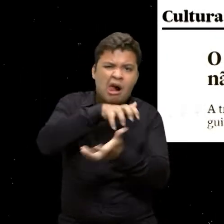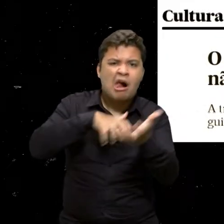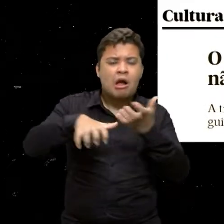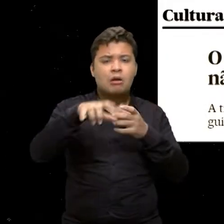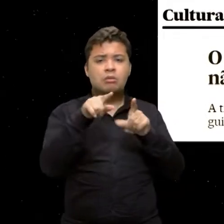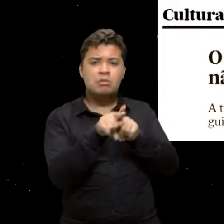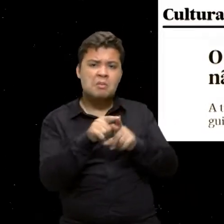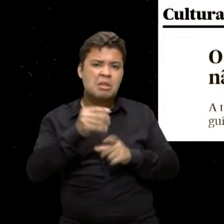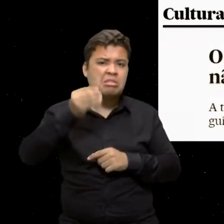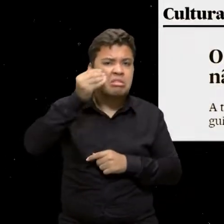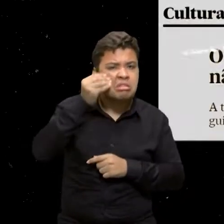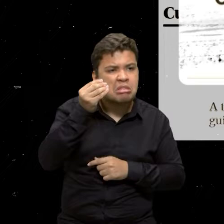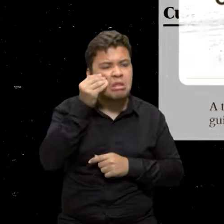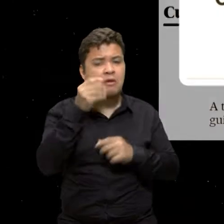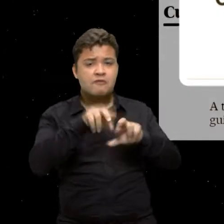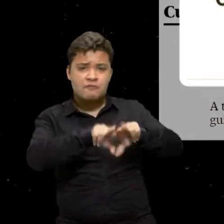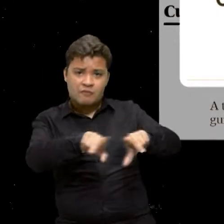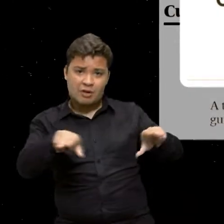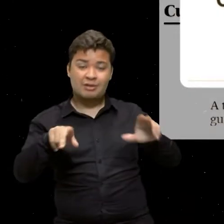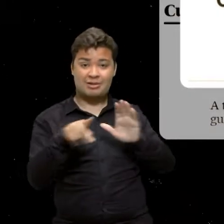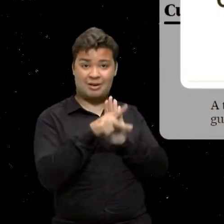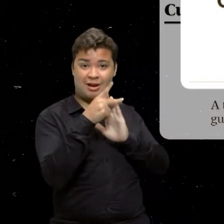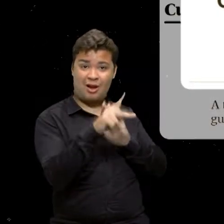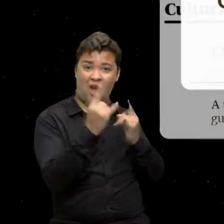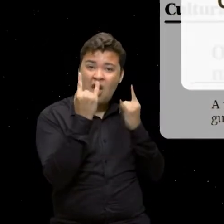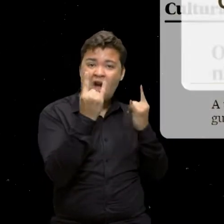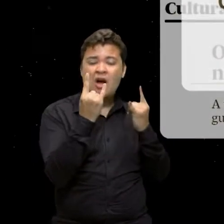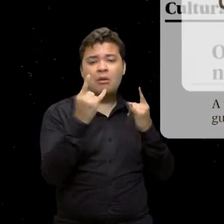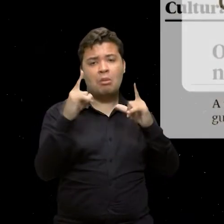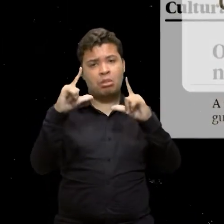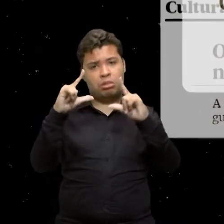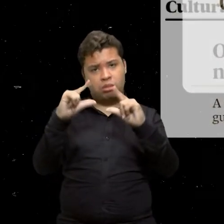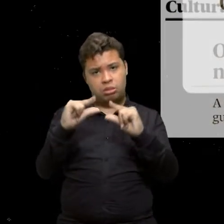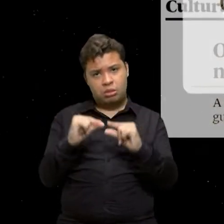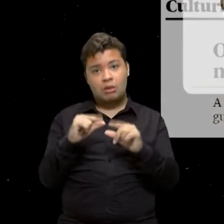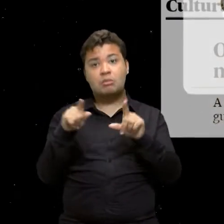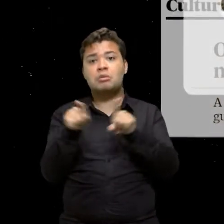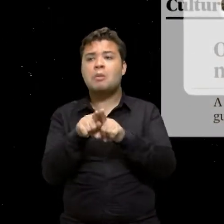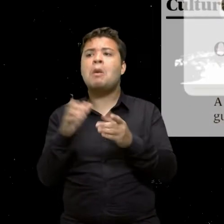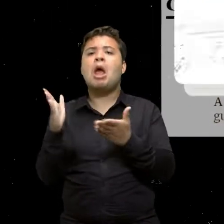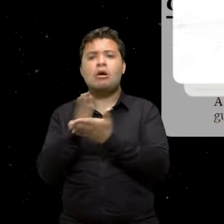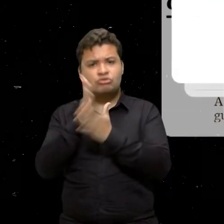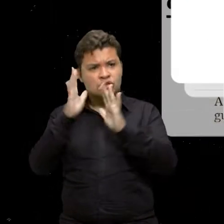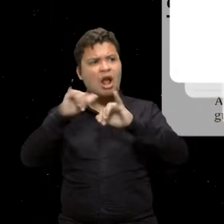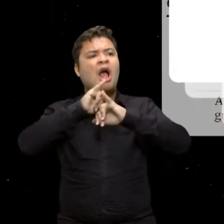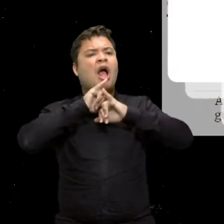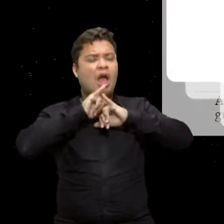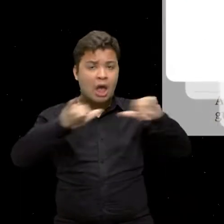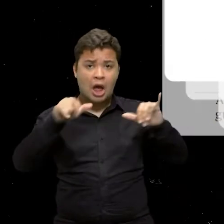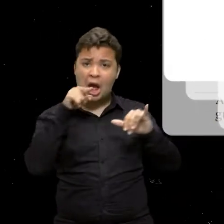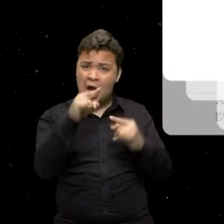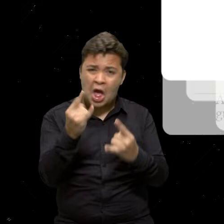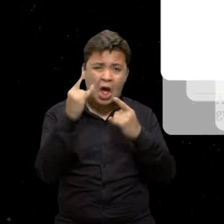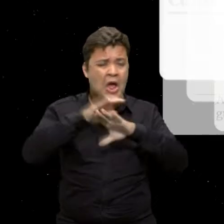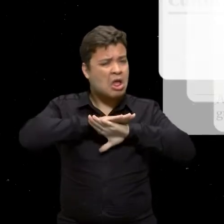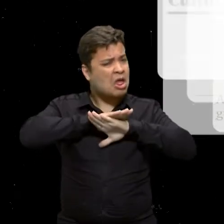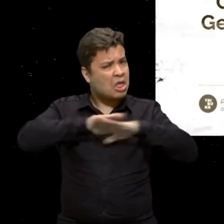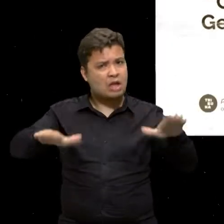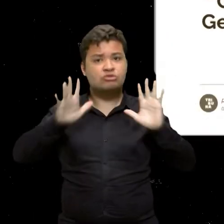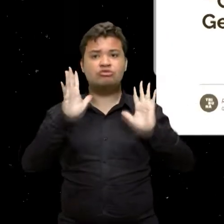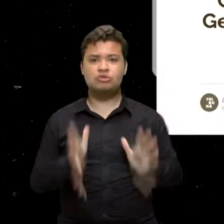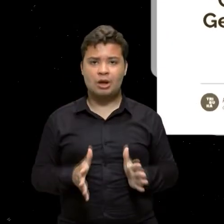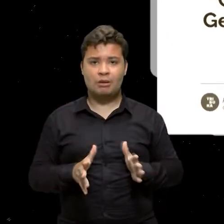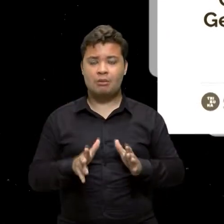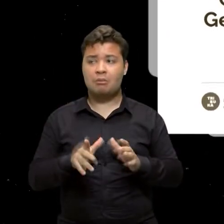a transgressão e a experimentação do rock foram perdendo força. E alguns até já decretaram